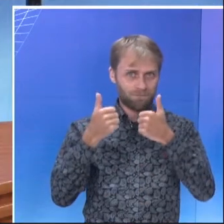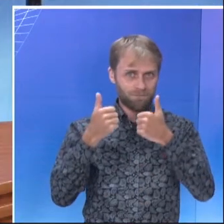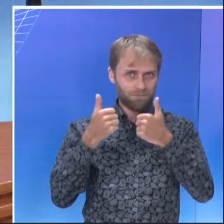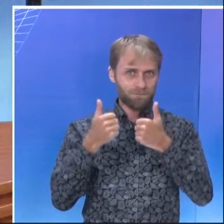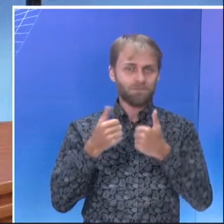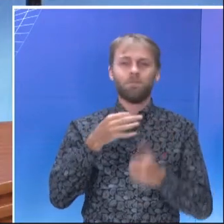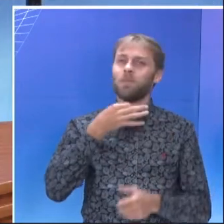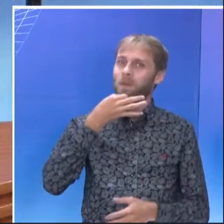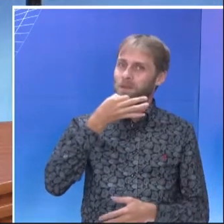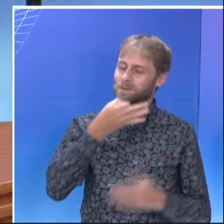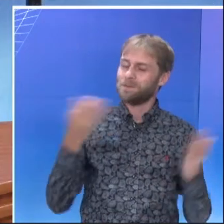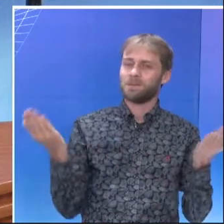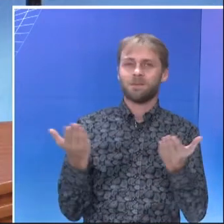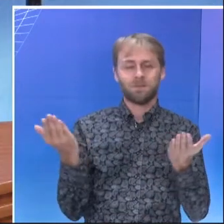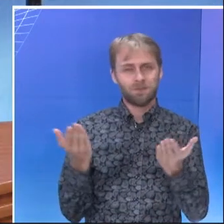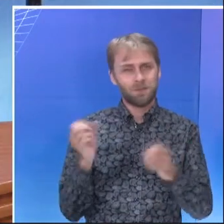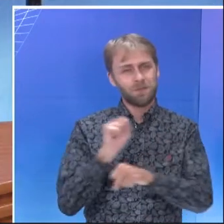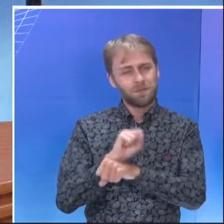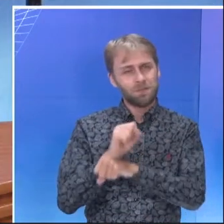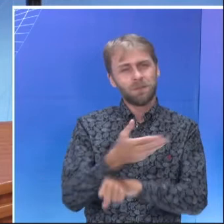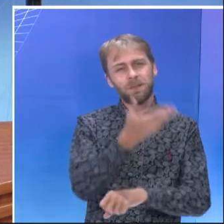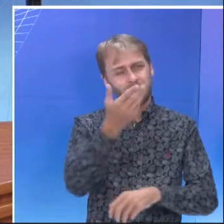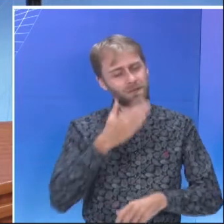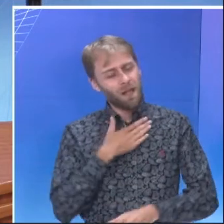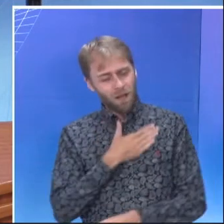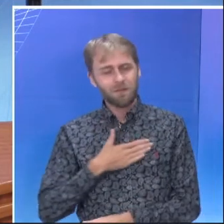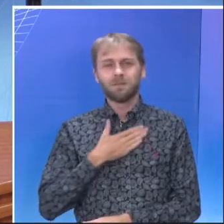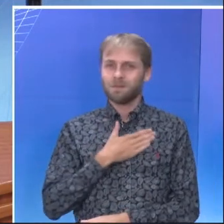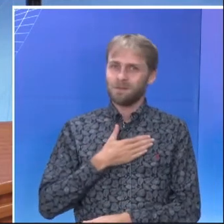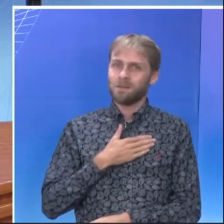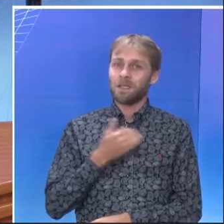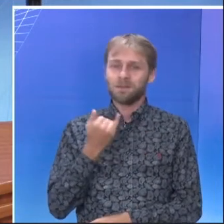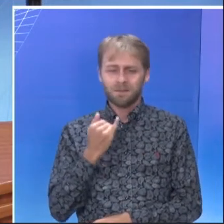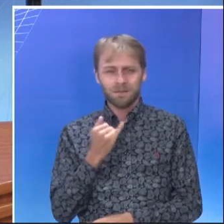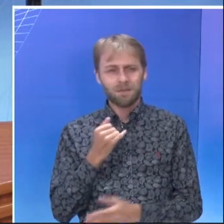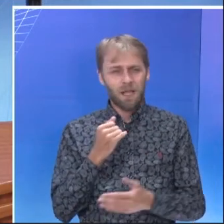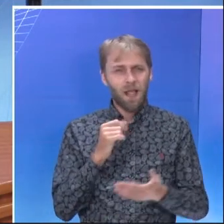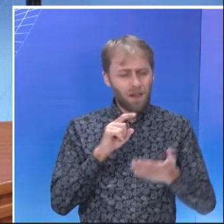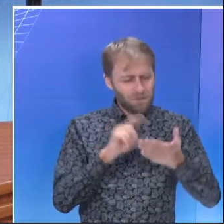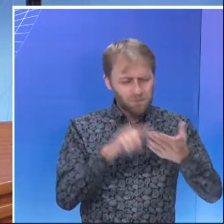a dica de hoje. Eu espero que você tenha gostado. E se você gostou,